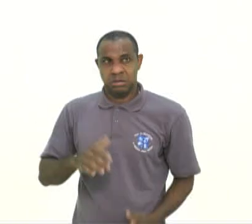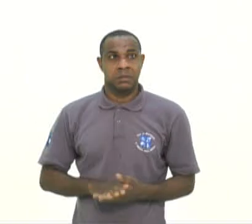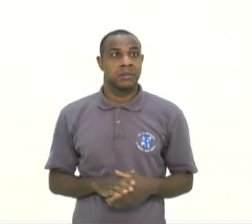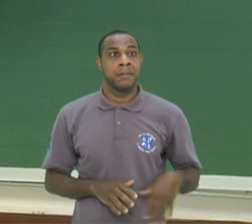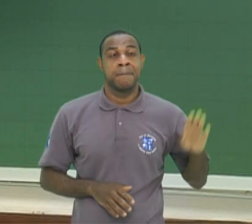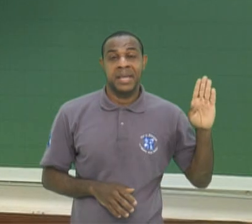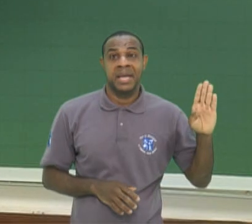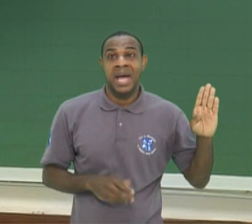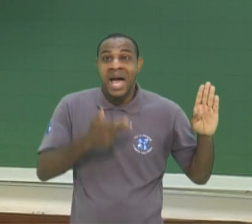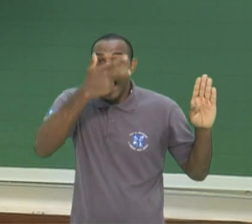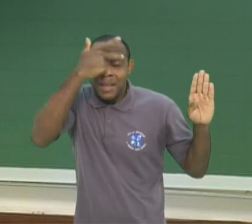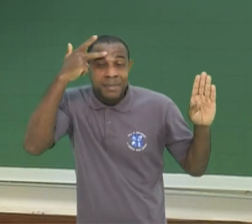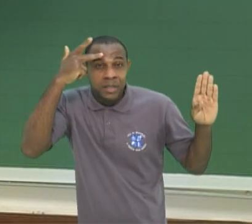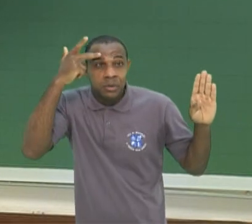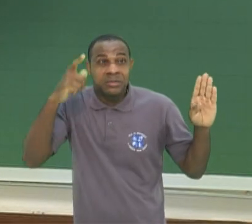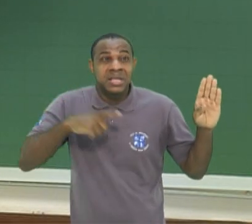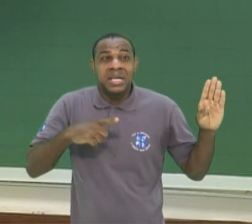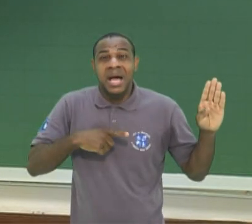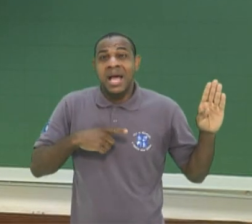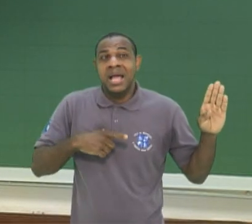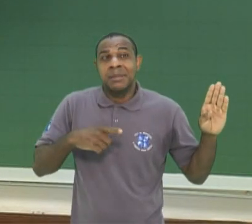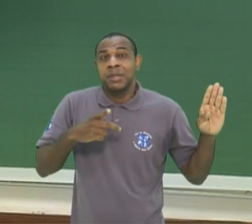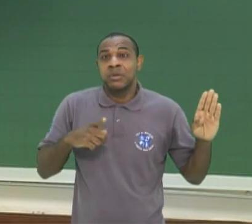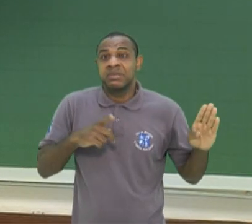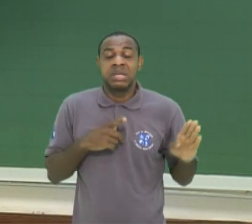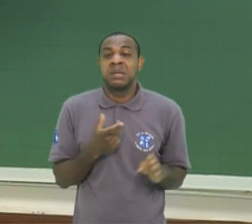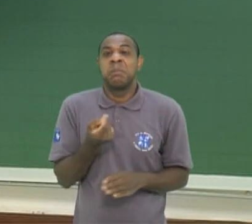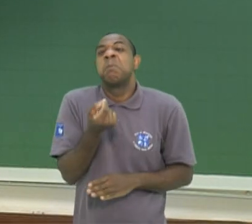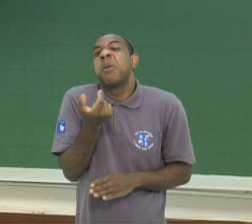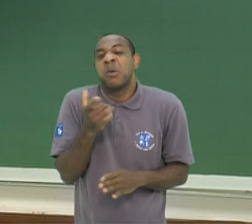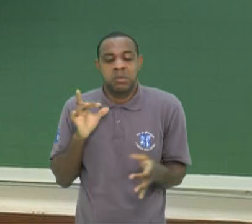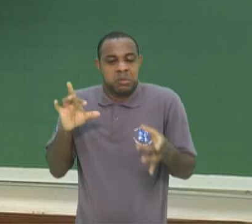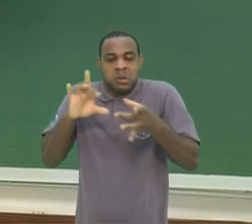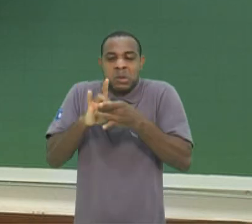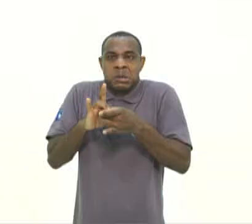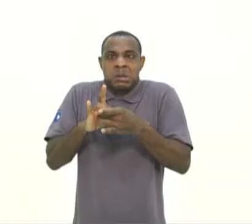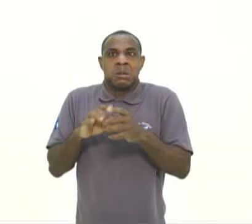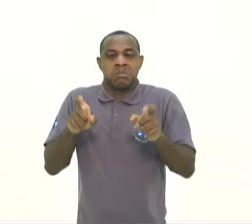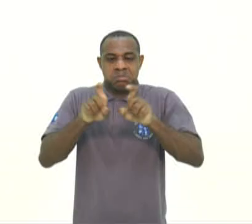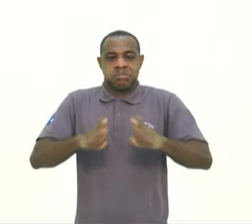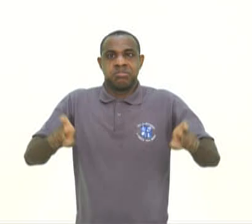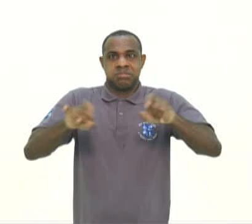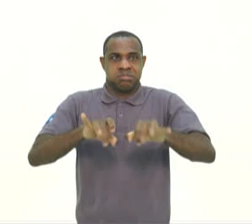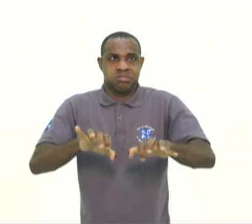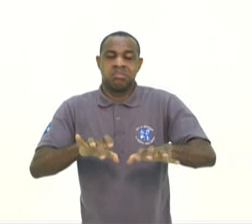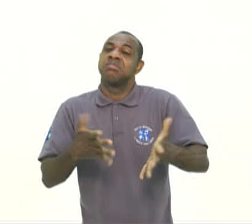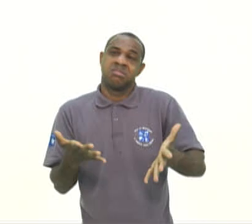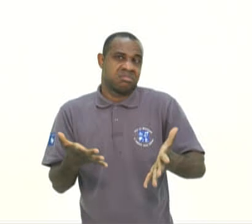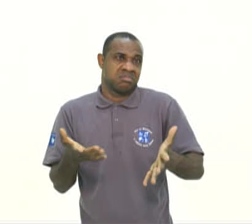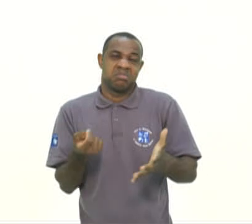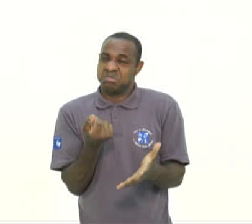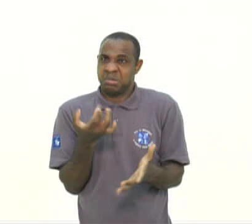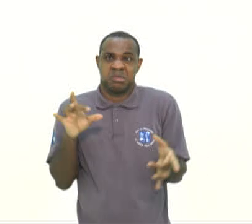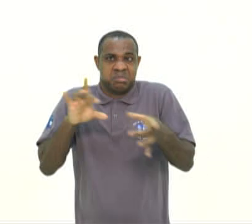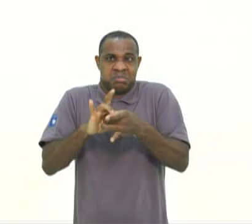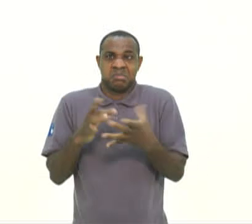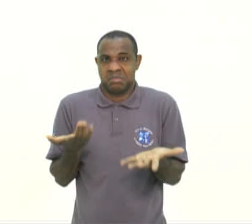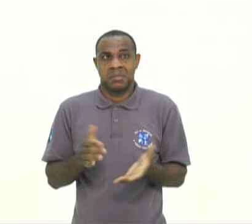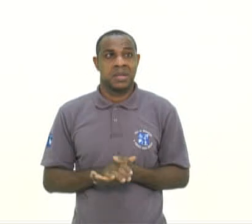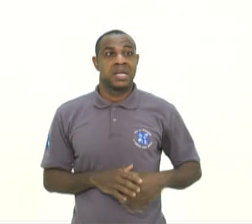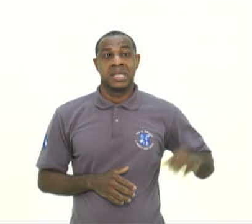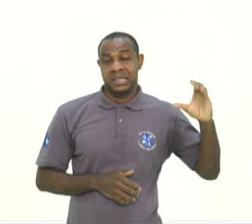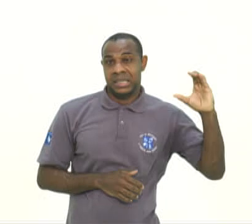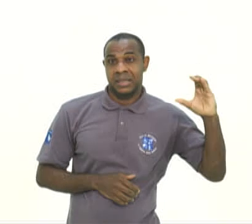B. As pessoas estão menos conectadas virtualmente, por isso várias atividades não puderam ocorrer.